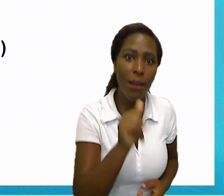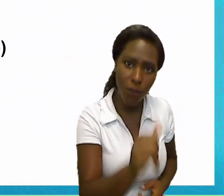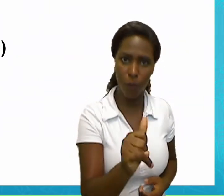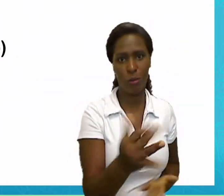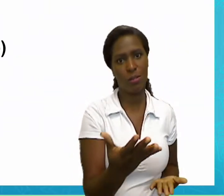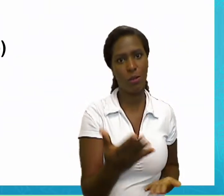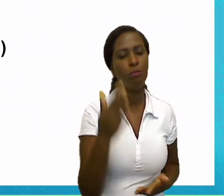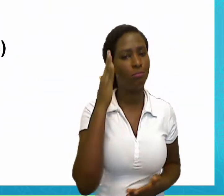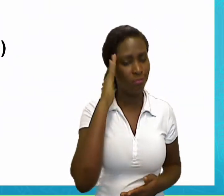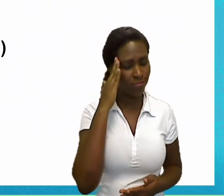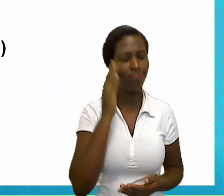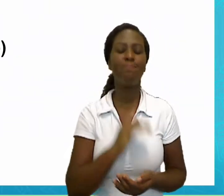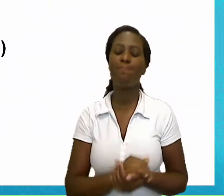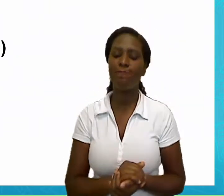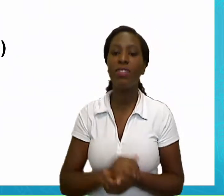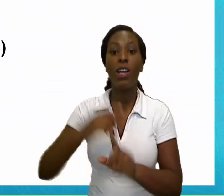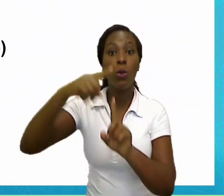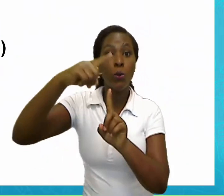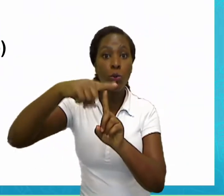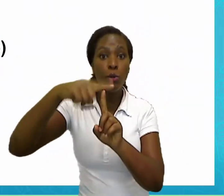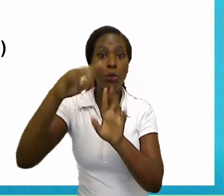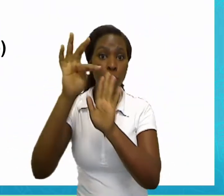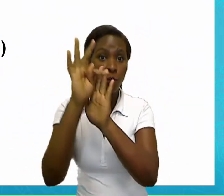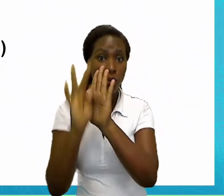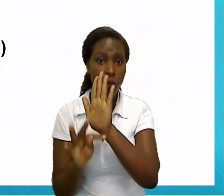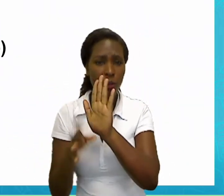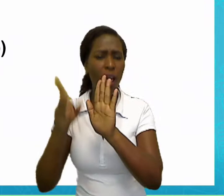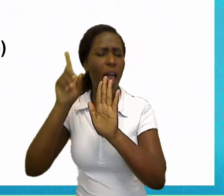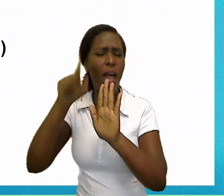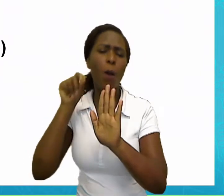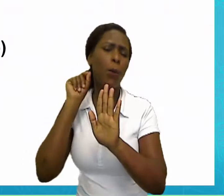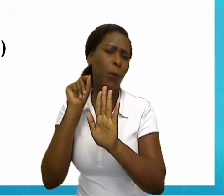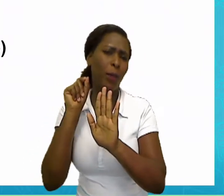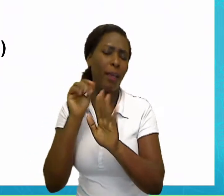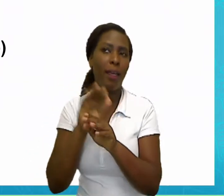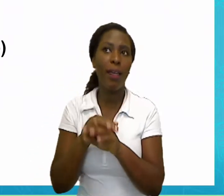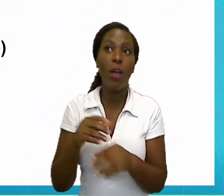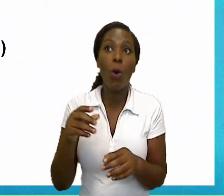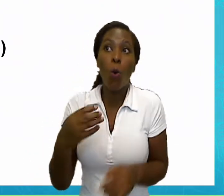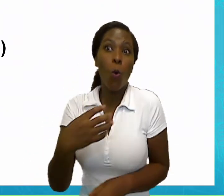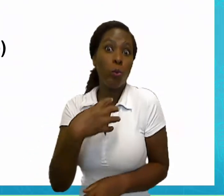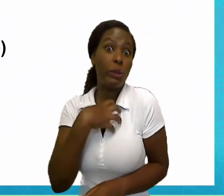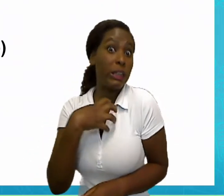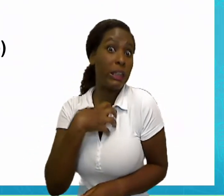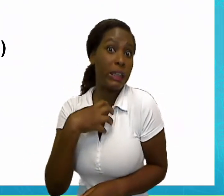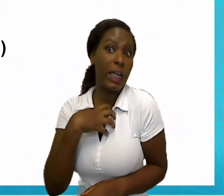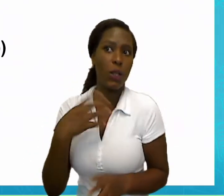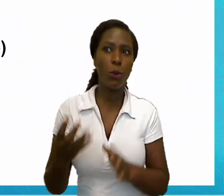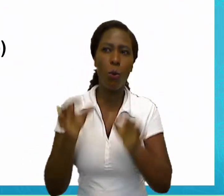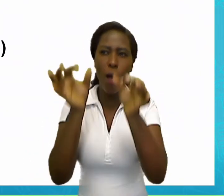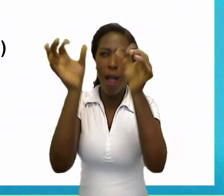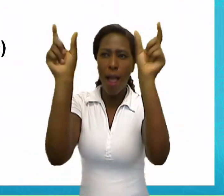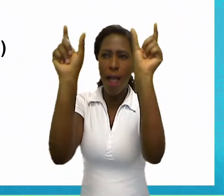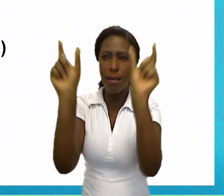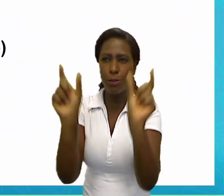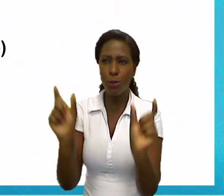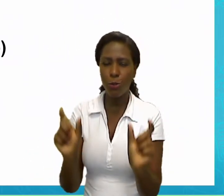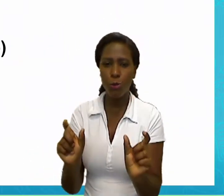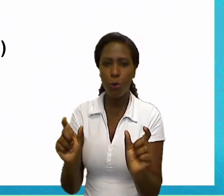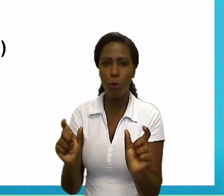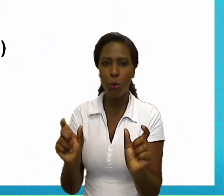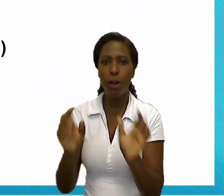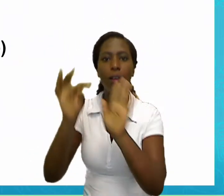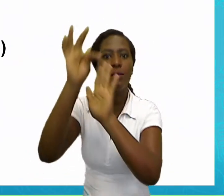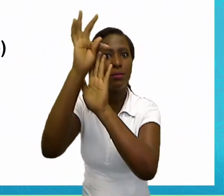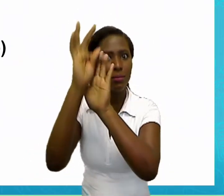tipo textual é a forma como um texto se apresenta. As tipologias mais usadas